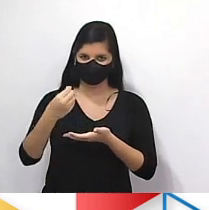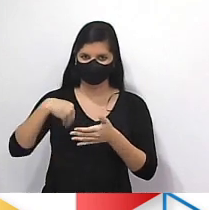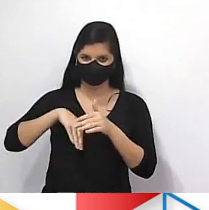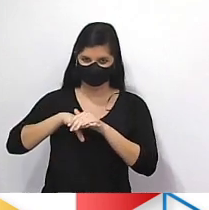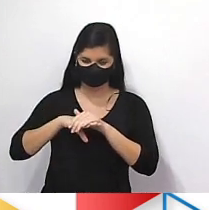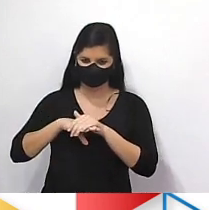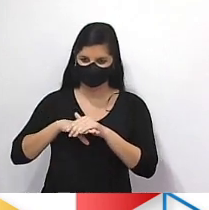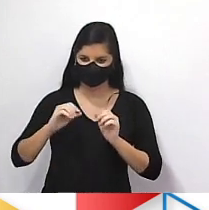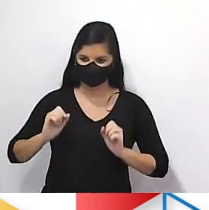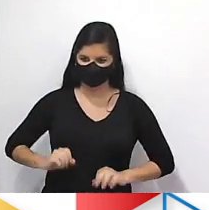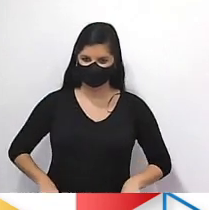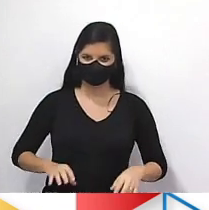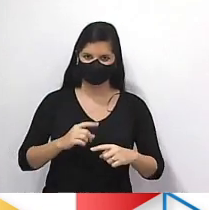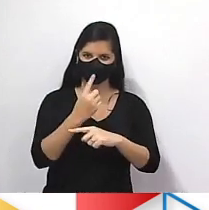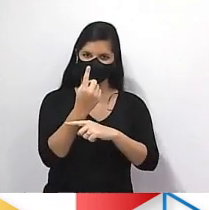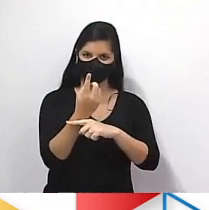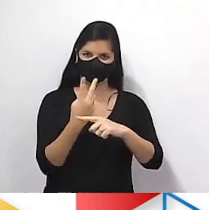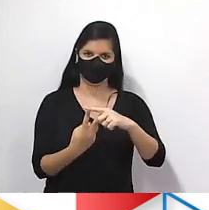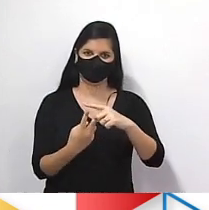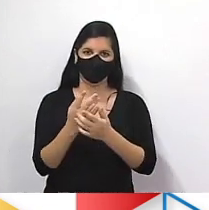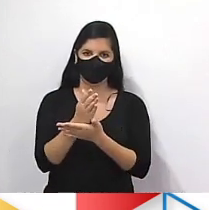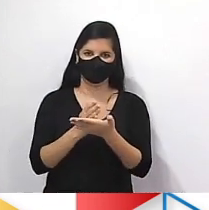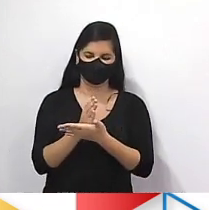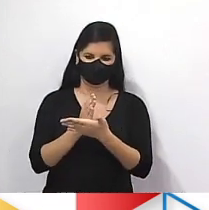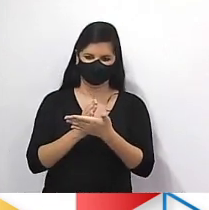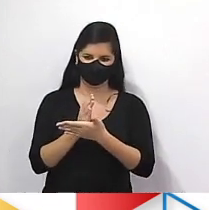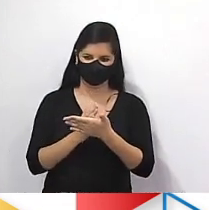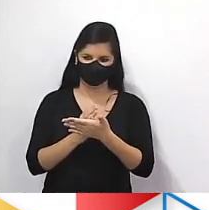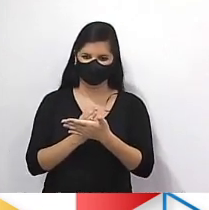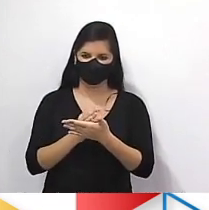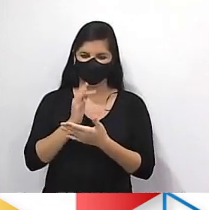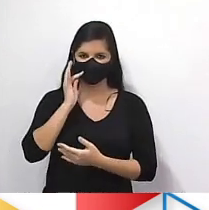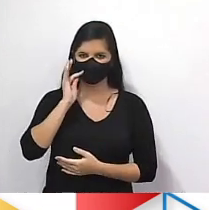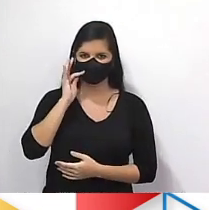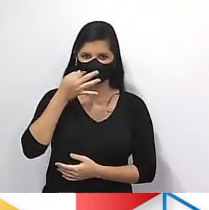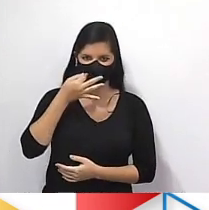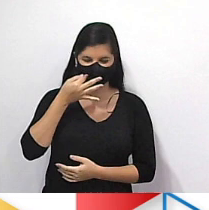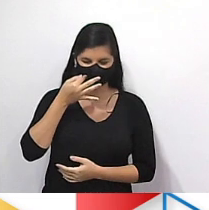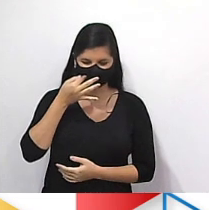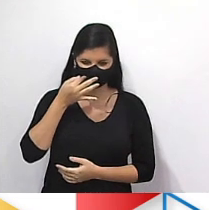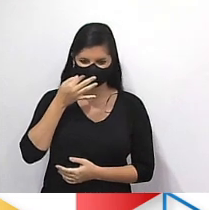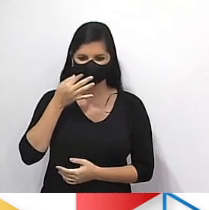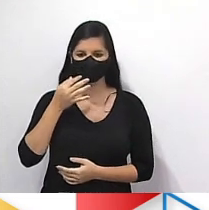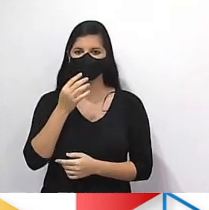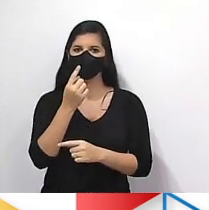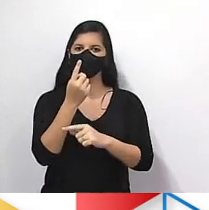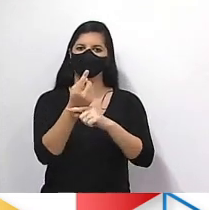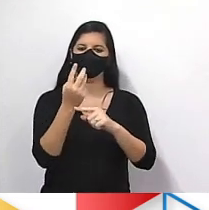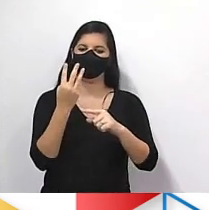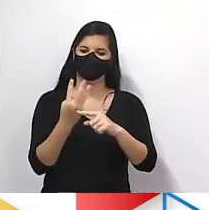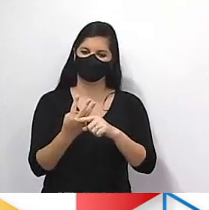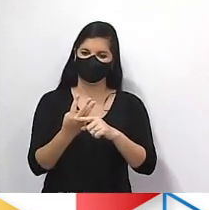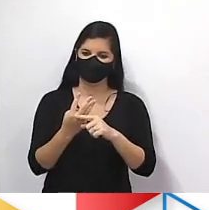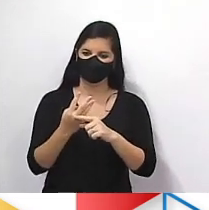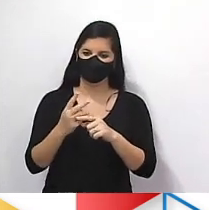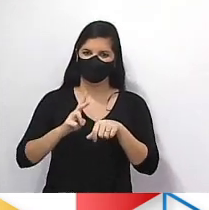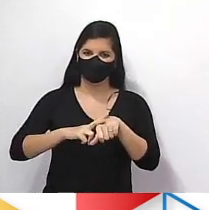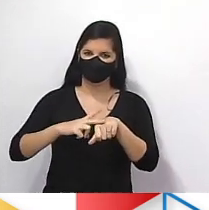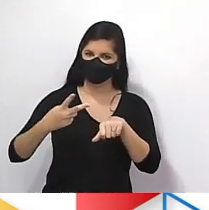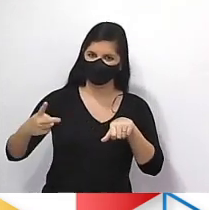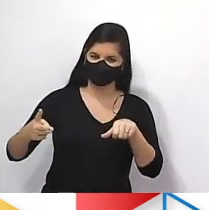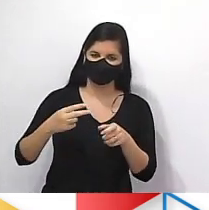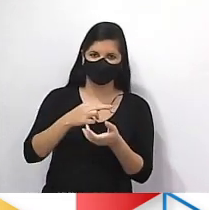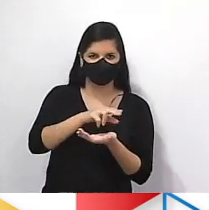tá? Gastou metade dessa quantia com frutas. e 1/3 com verduras